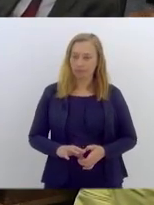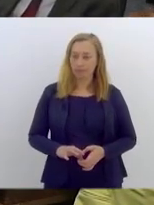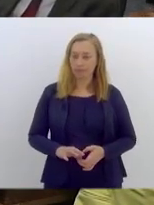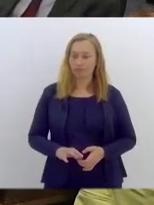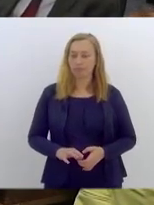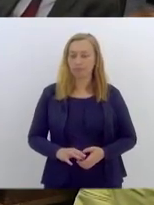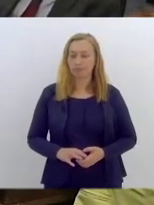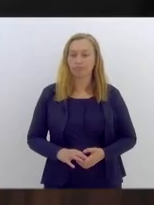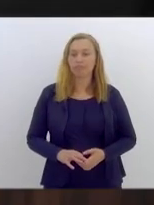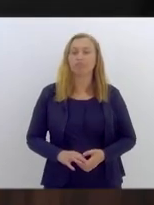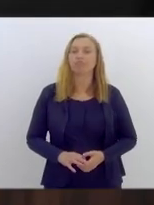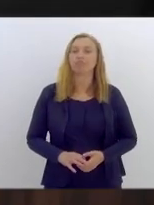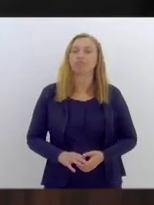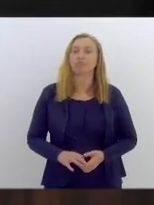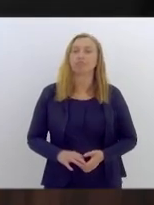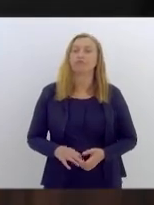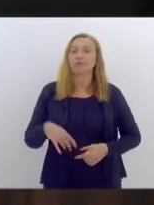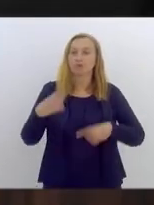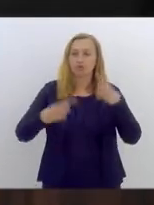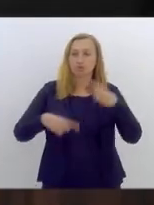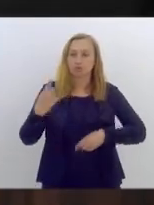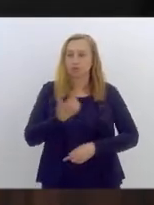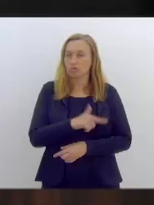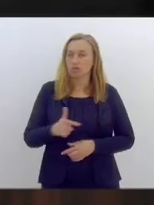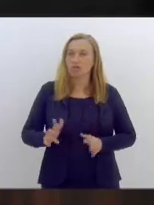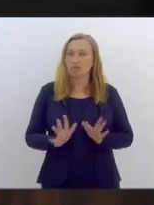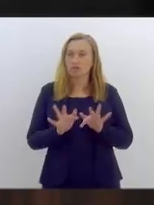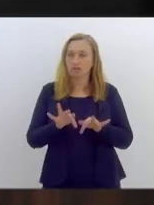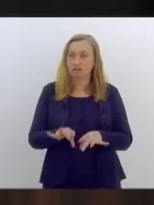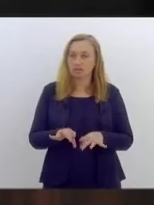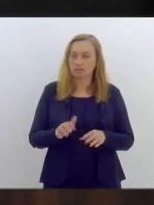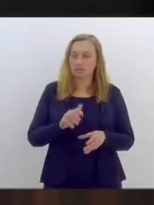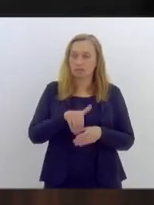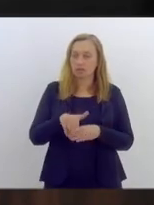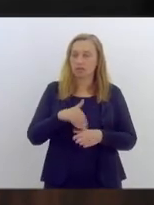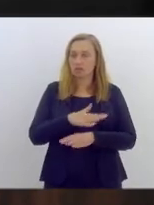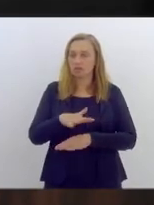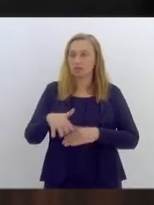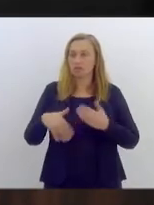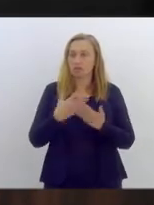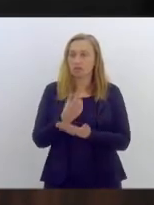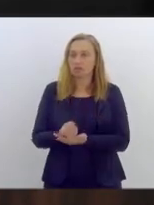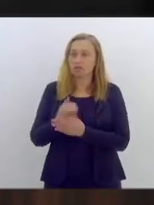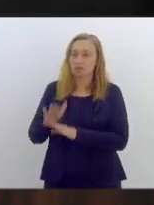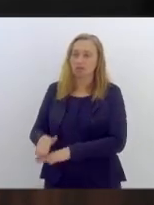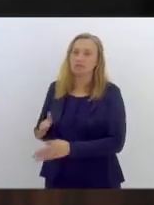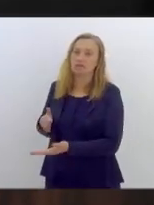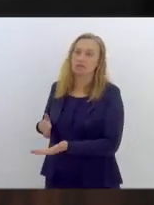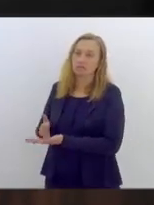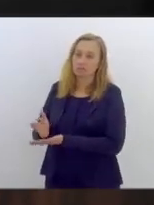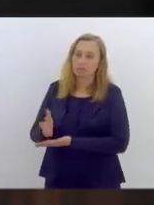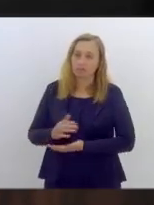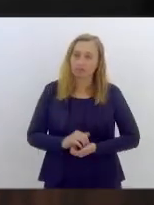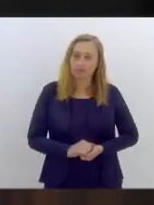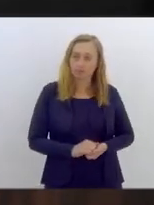Com os pareceres emitidos, em discussão, não havendo quem queira discutir, encerrada a discussão, em votação, os senhores que aprovam desse como